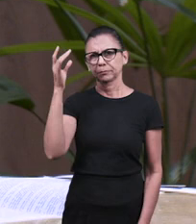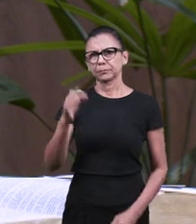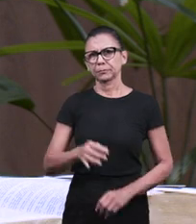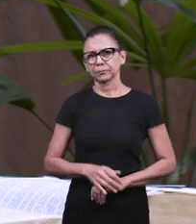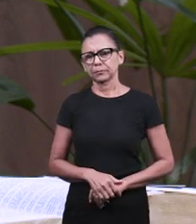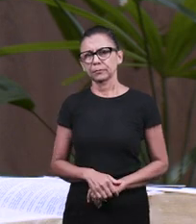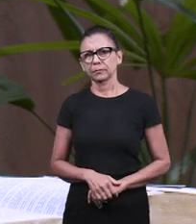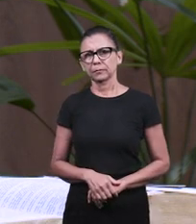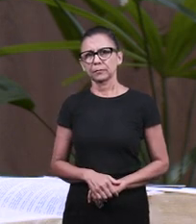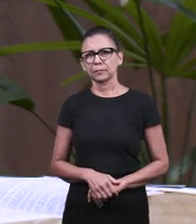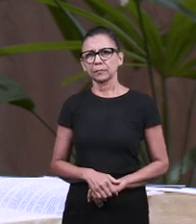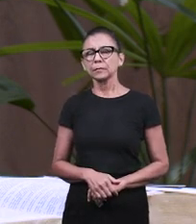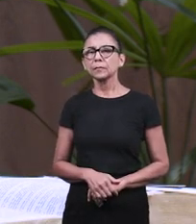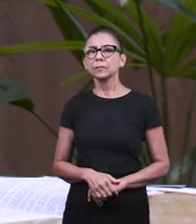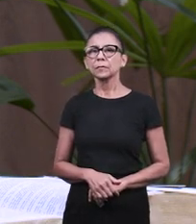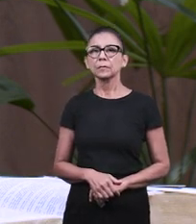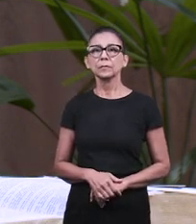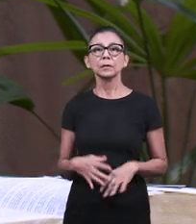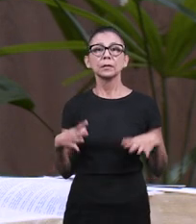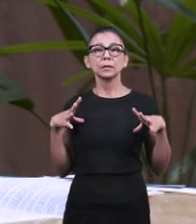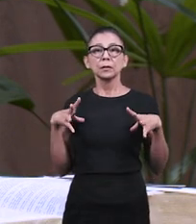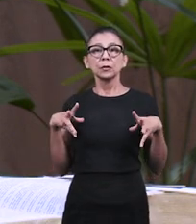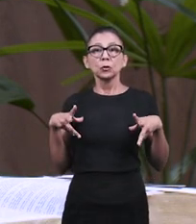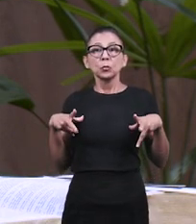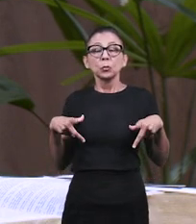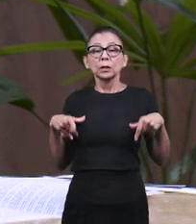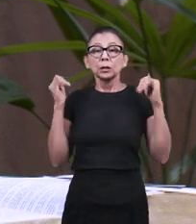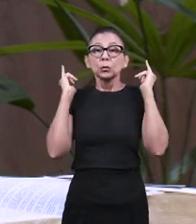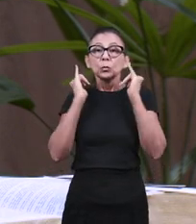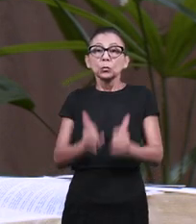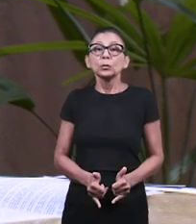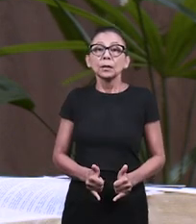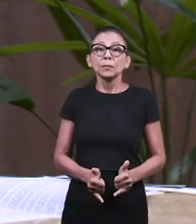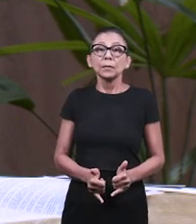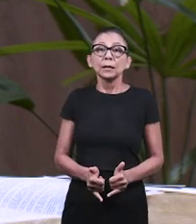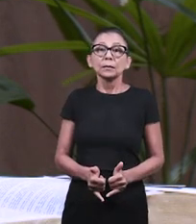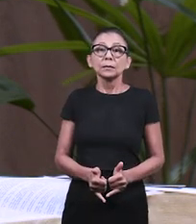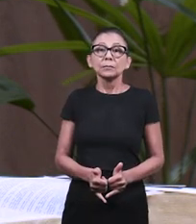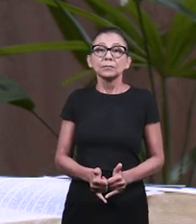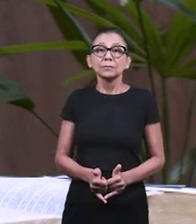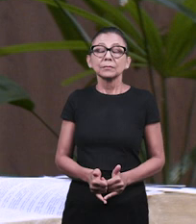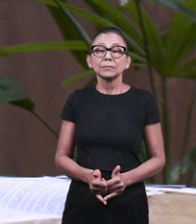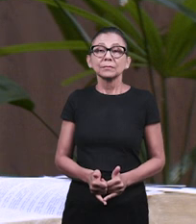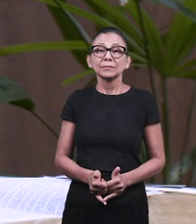Porque, purificados uma vez os ministrantes, nunca mais teriam consciência de pecados.